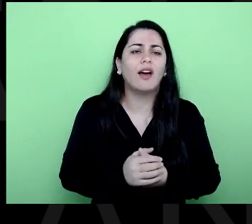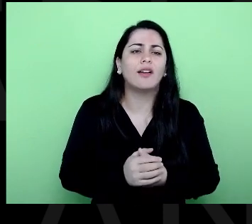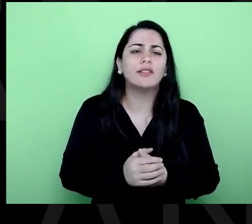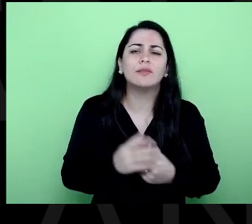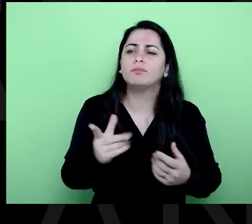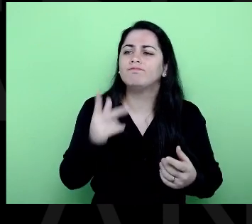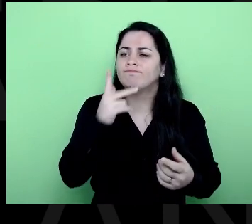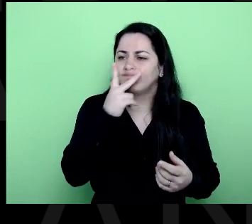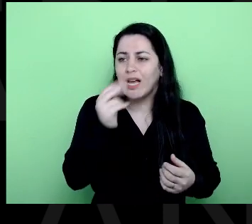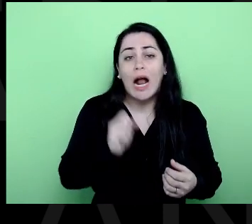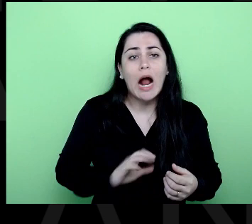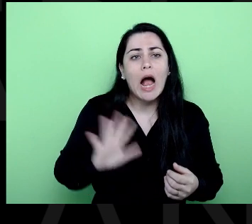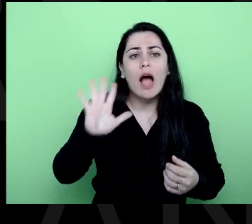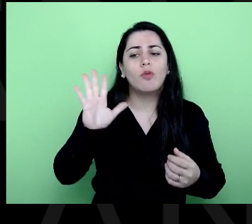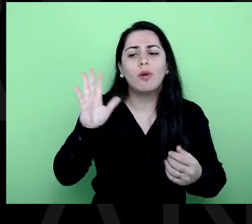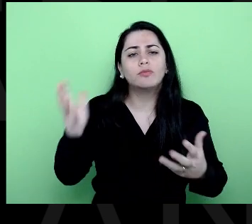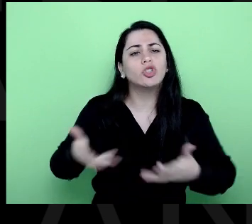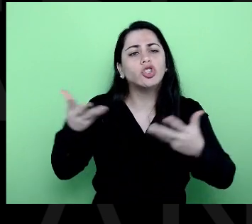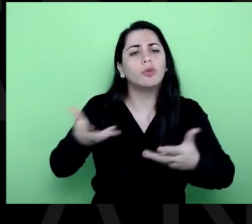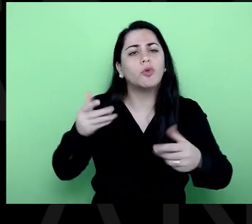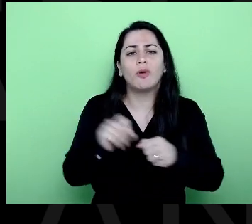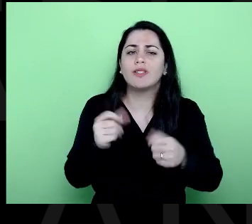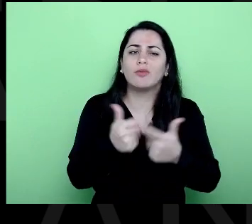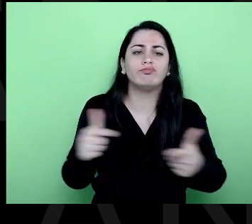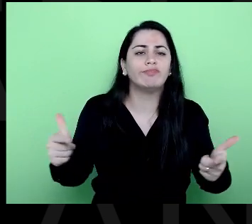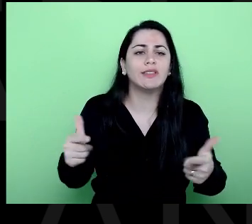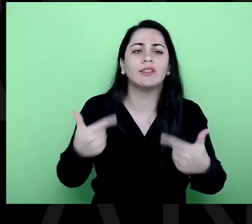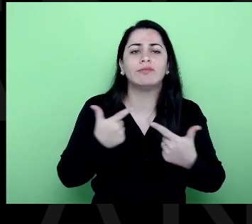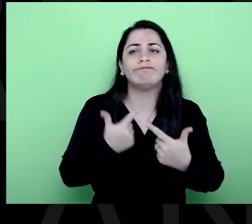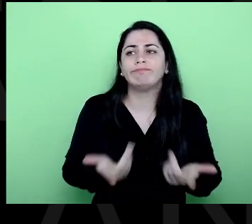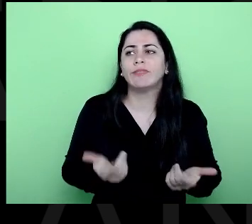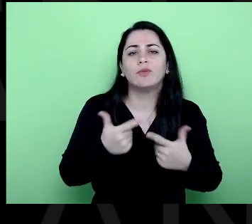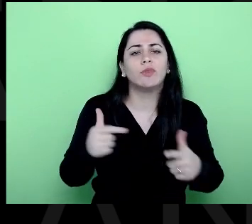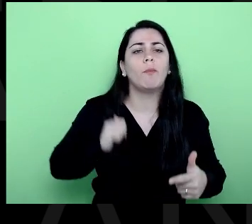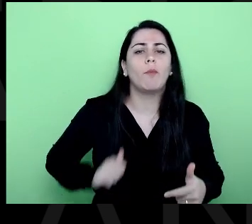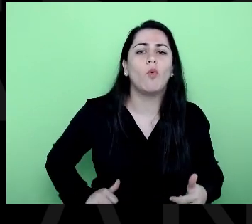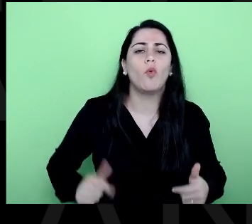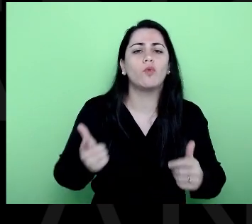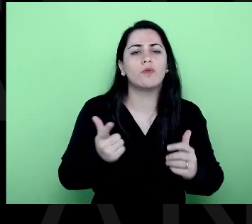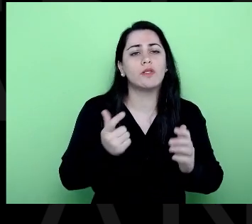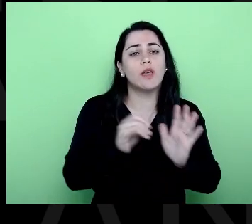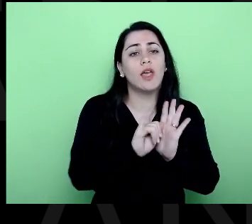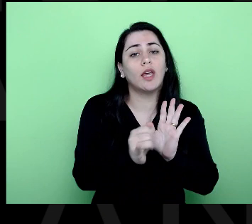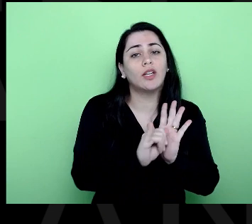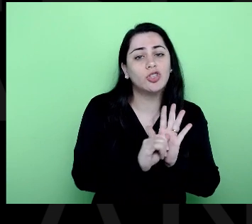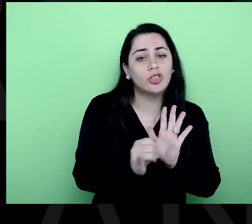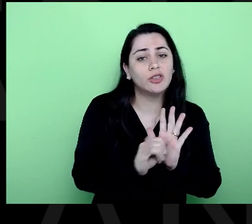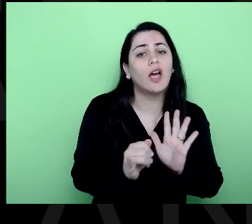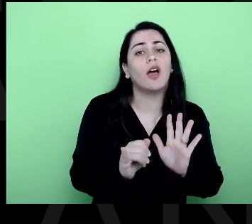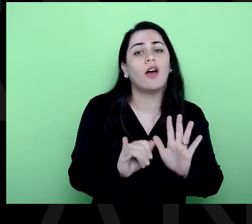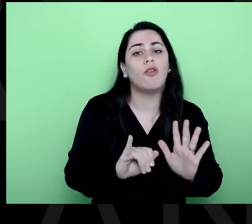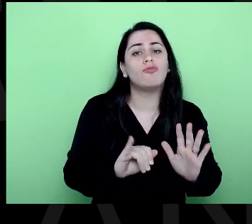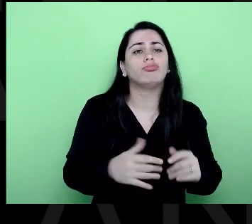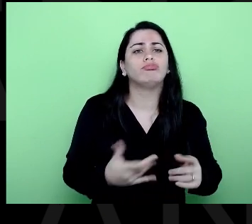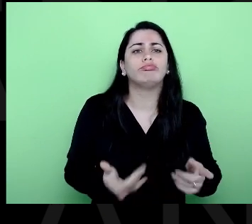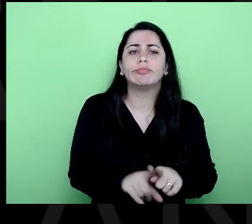incentivo nenhum, a gente não tem uma bolsa, não tem um edital para biografias. Aliás, essa iniciativa da Mário